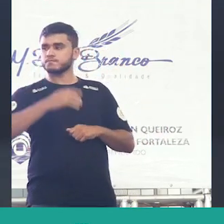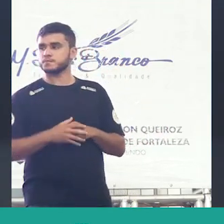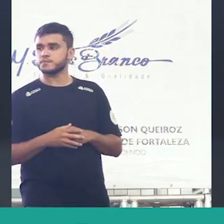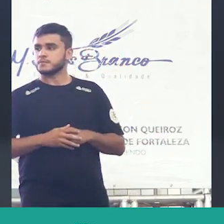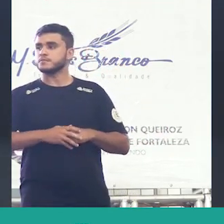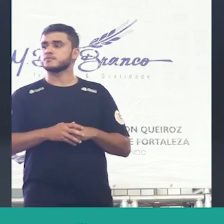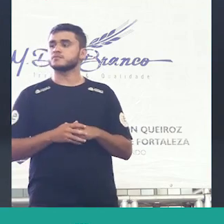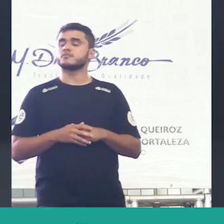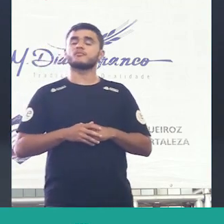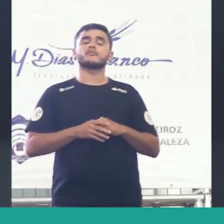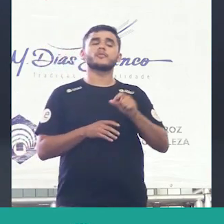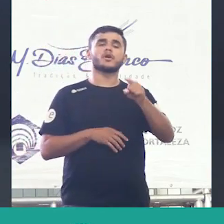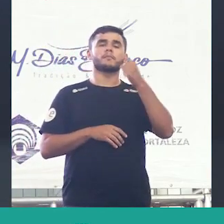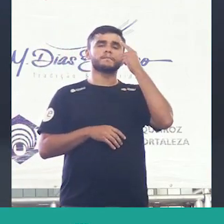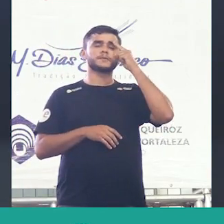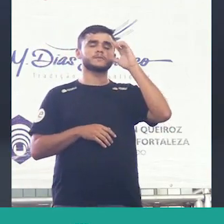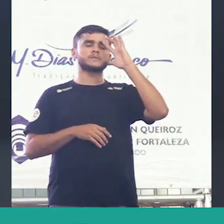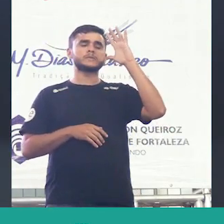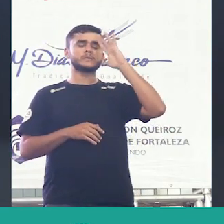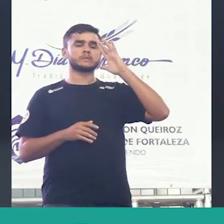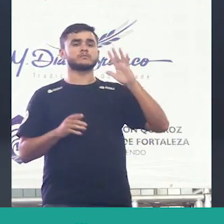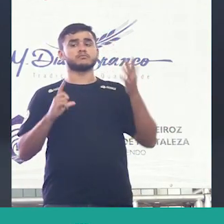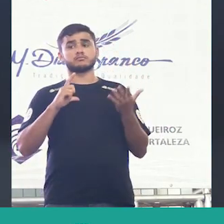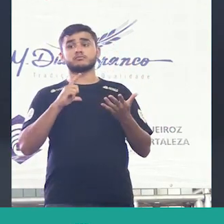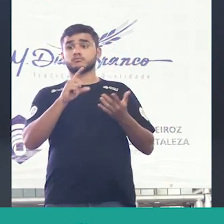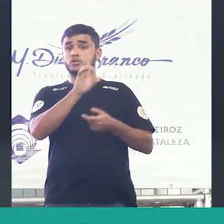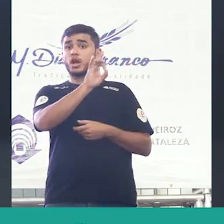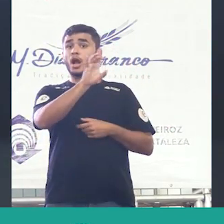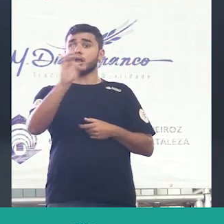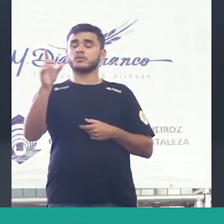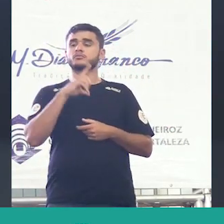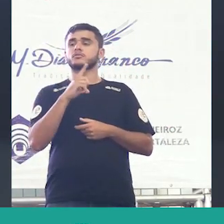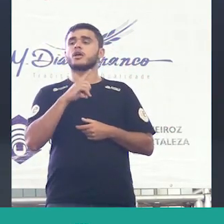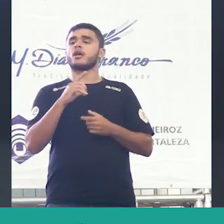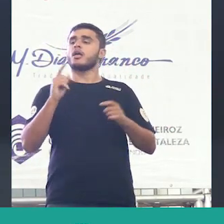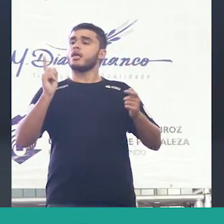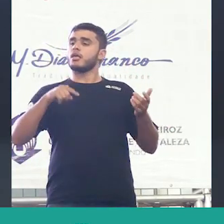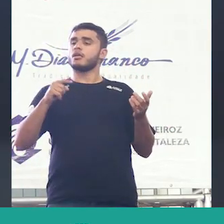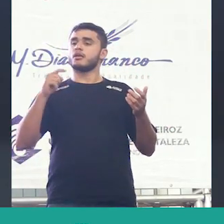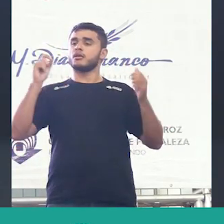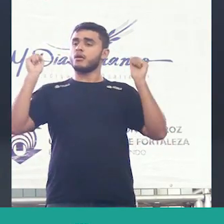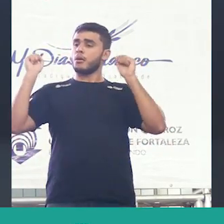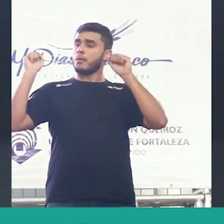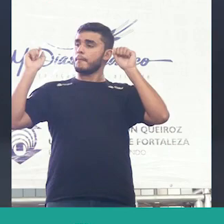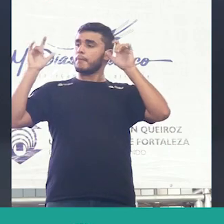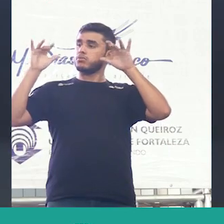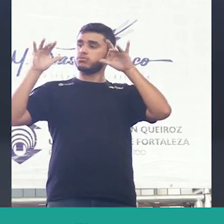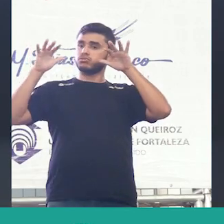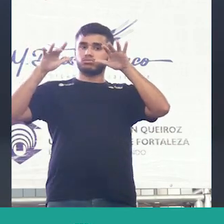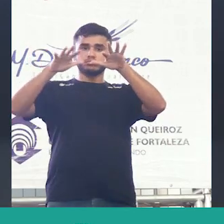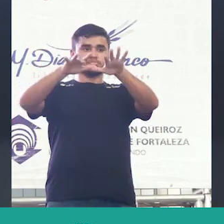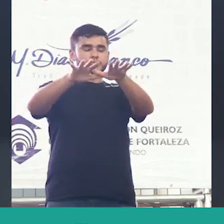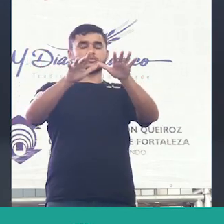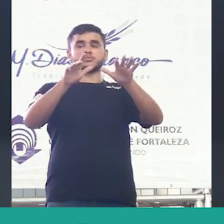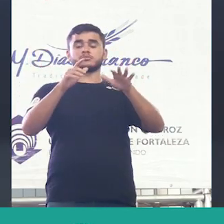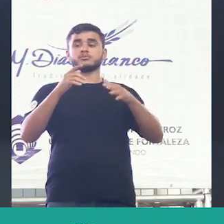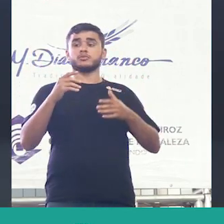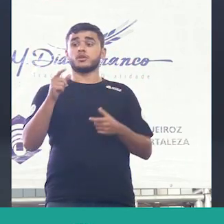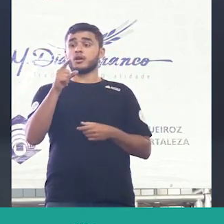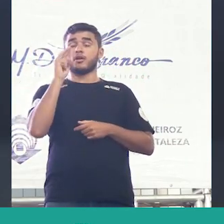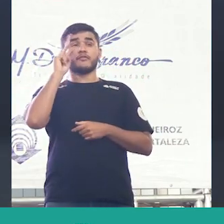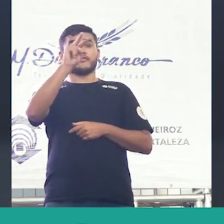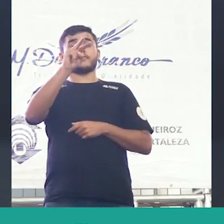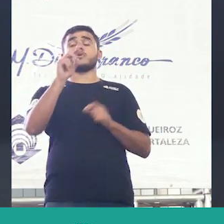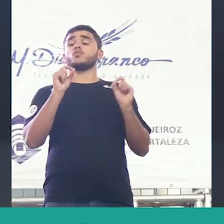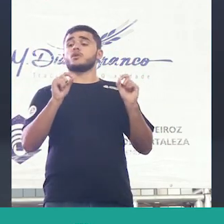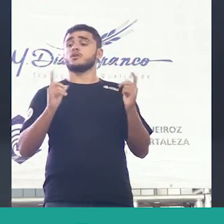atenção. Imagine cada um aqui recebendo os raios refletidos. O que é que